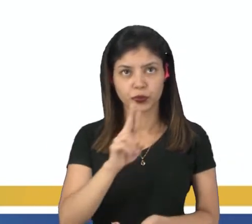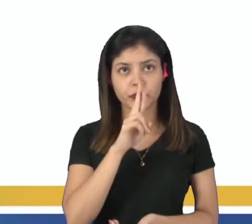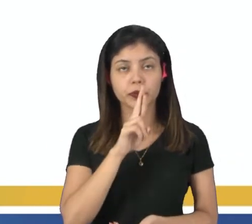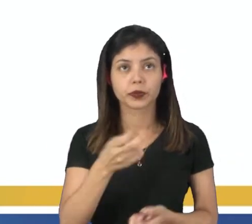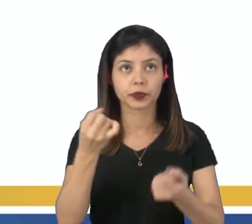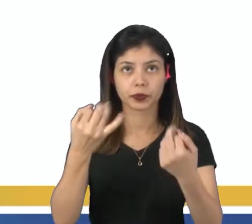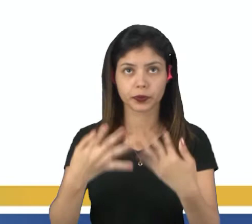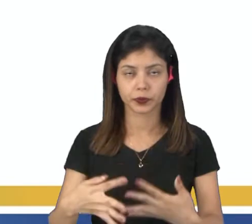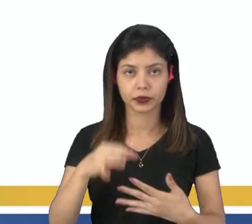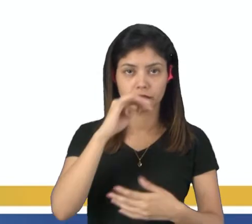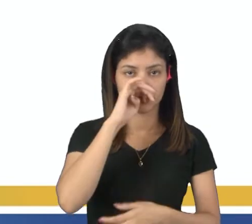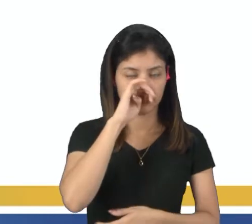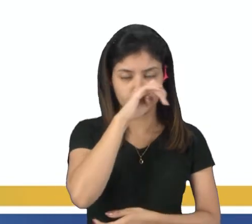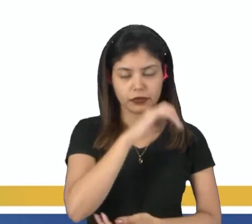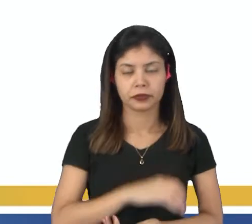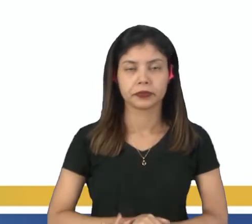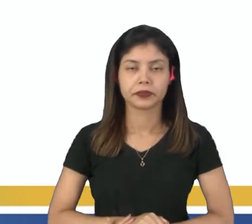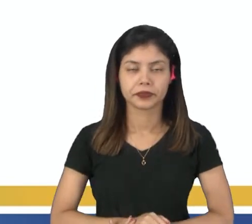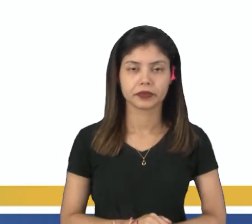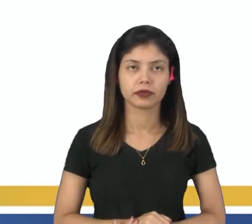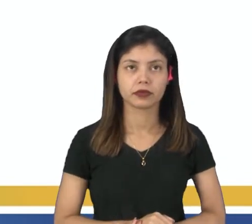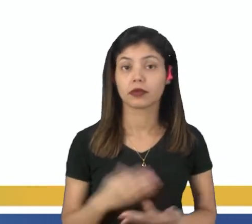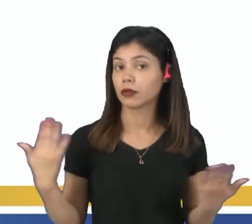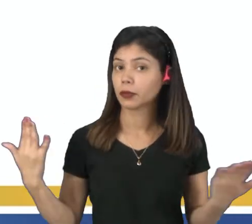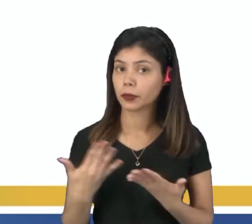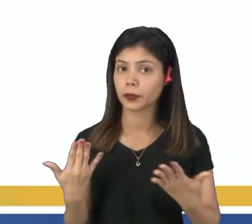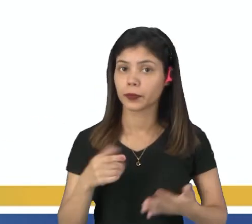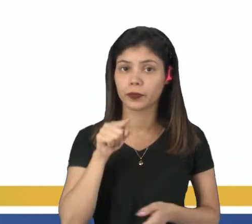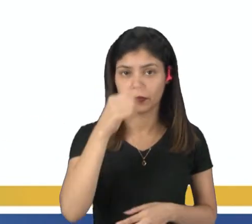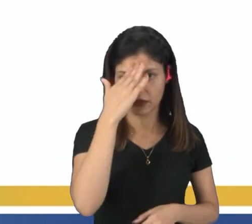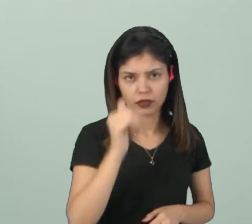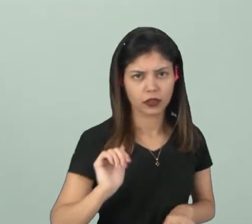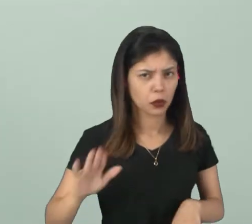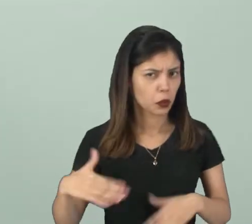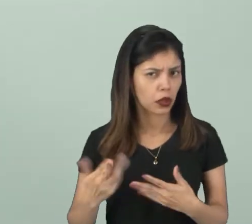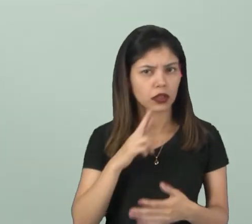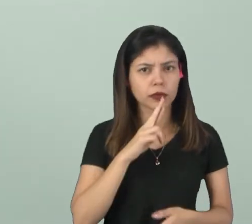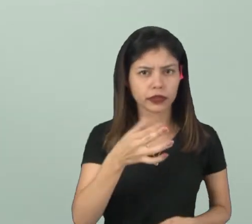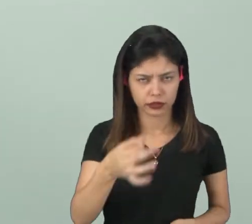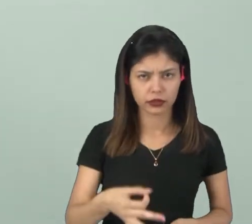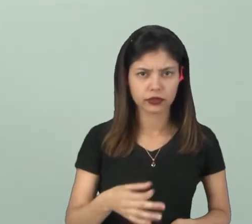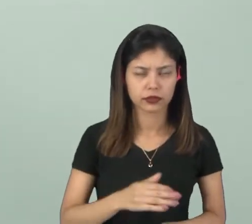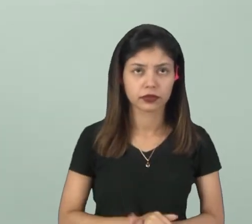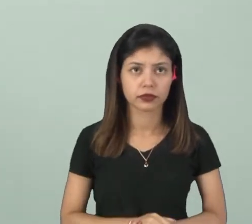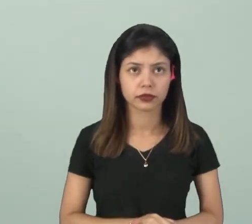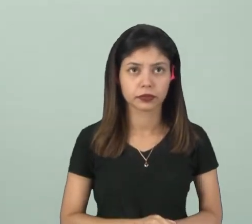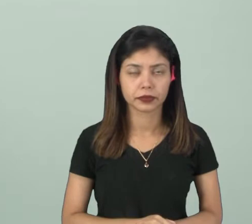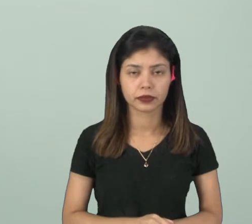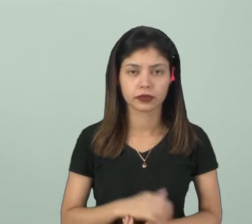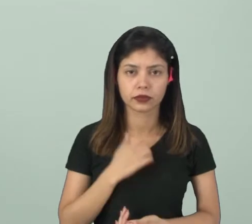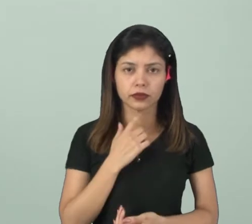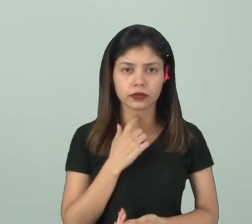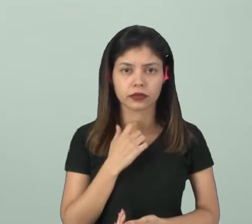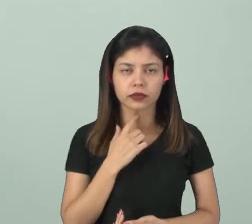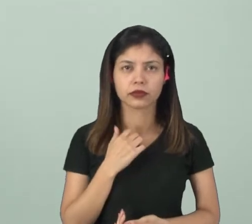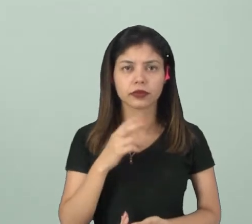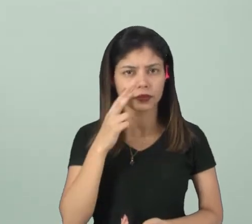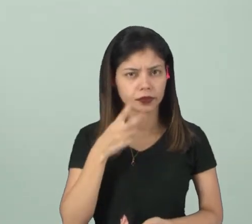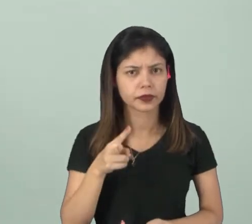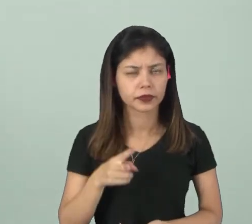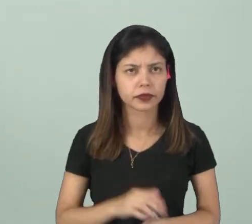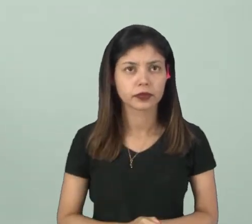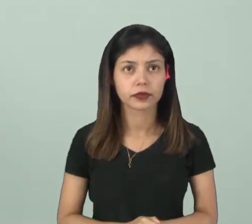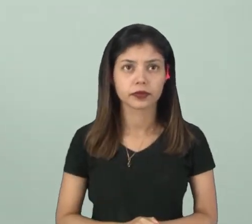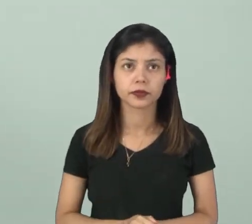em respostas e em explicações. E agora, vocês sabem me dizer qual é a resposta correta? Vamos observar a